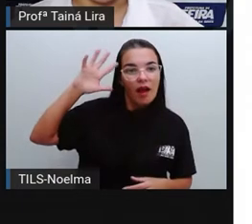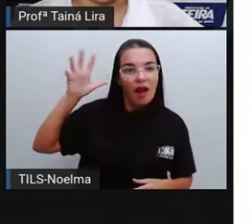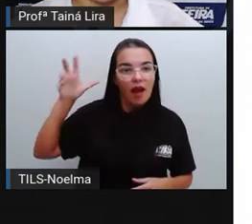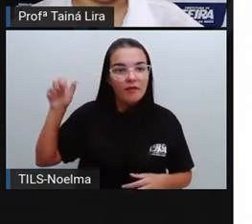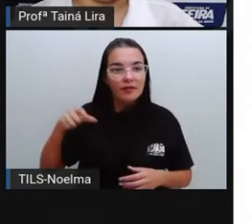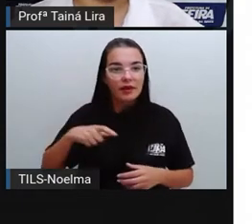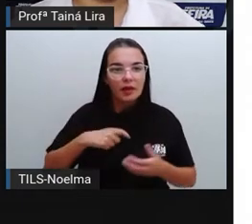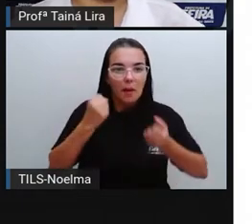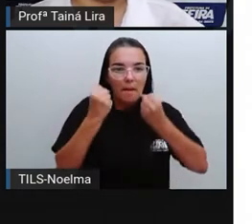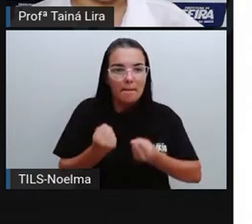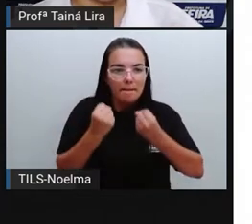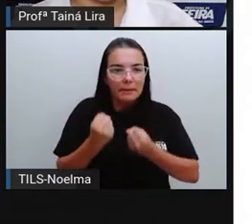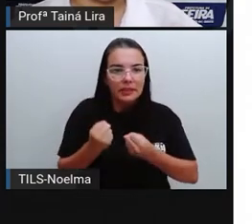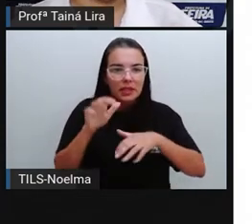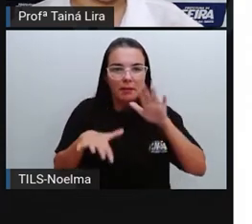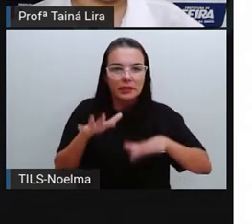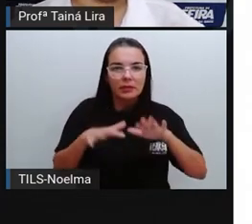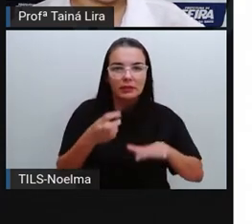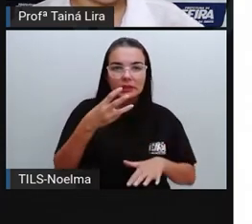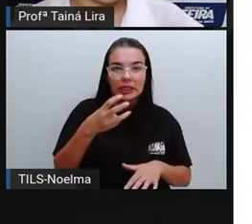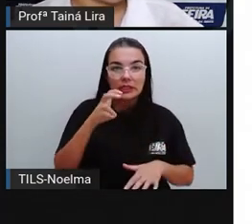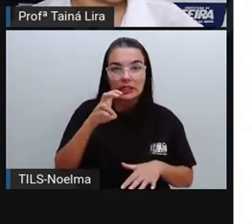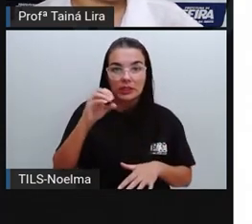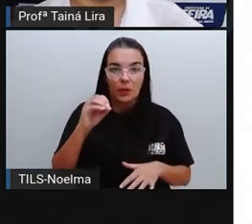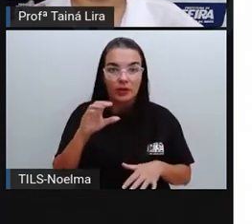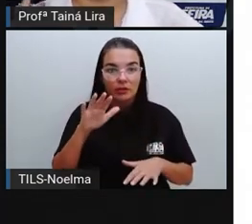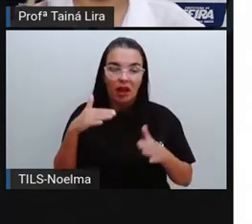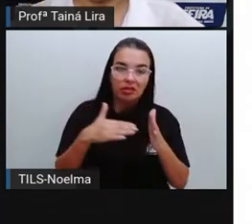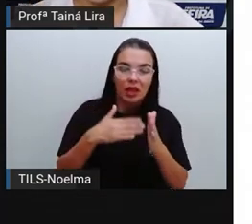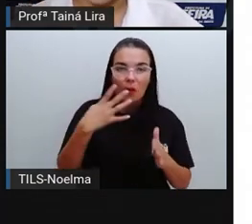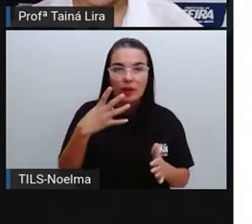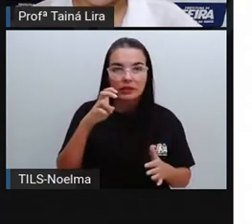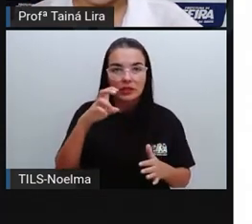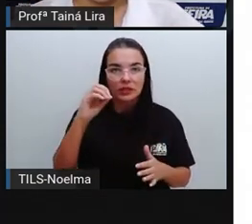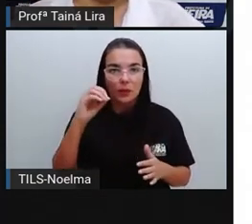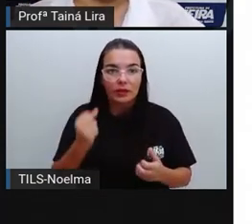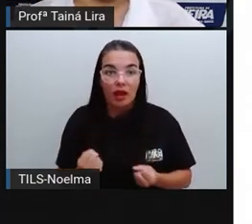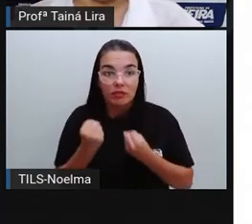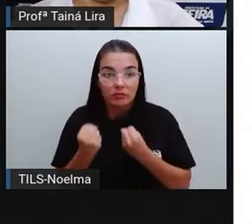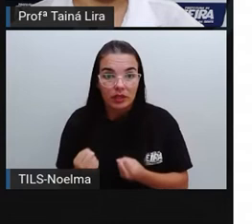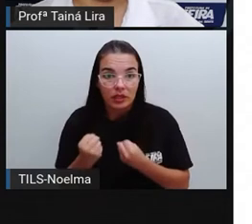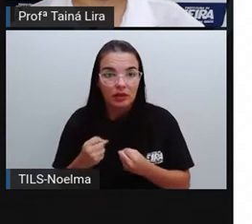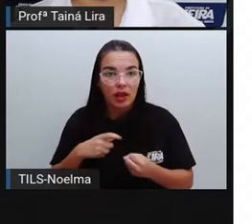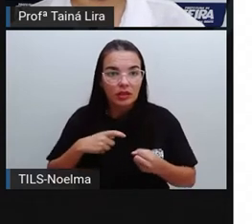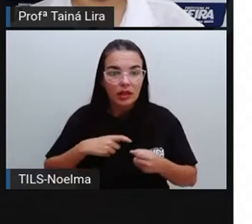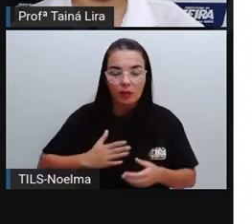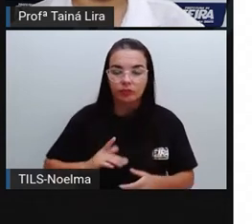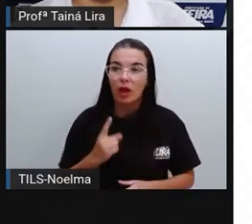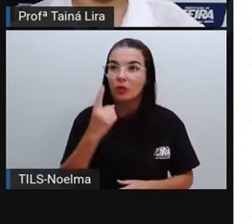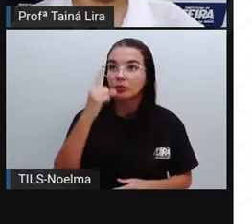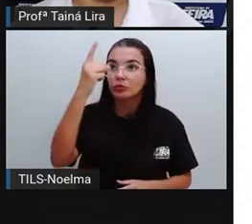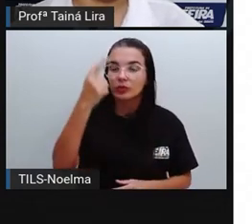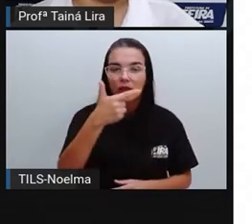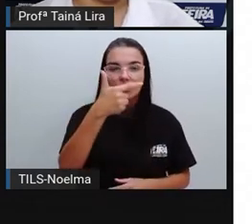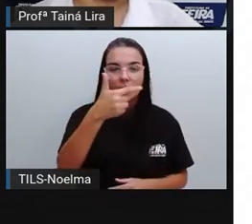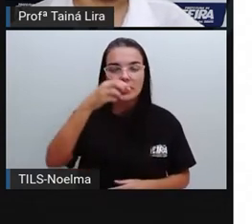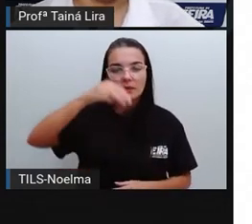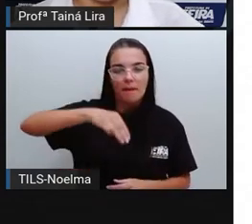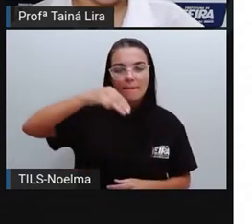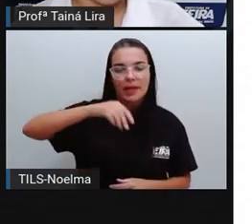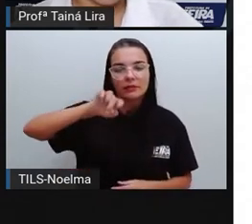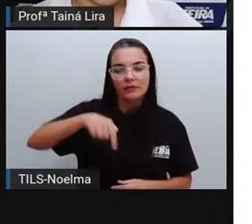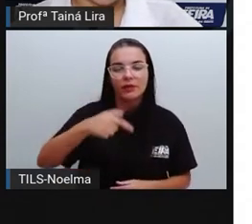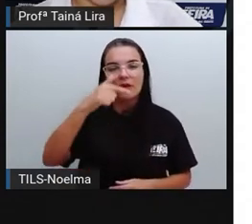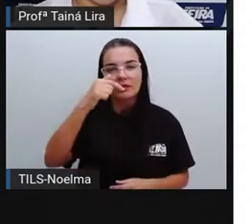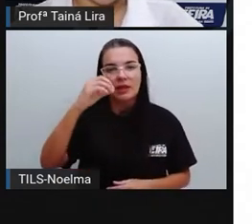pesar, ó, entre 350 a 450 quilos e medir cerca de 2 metros e